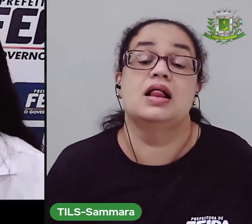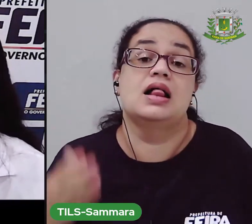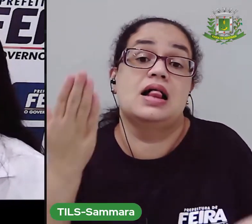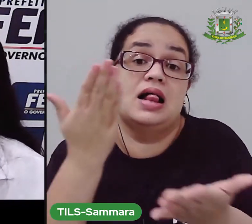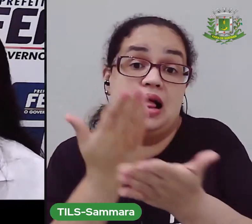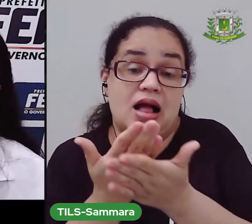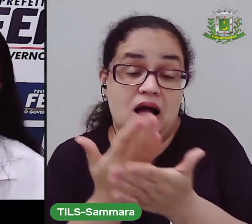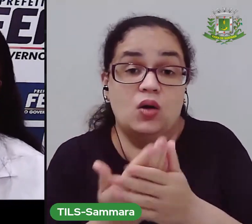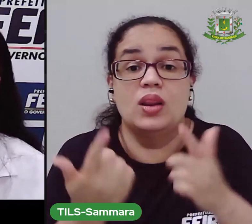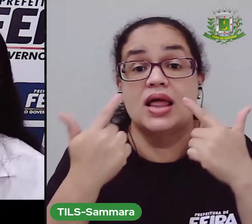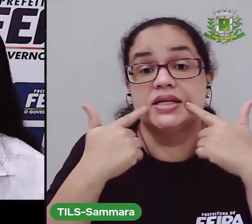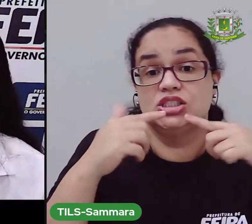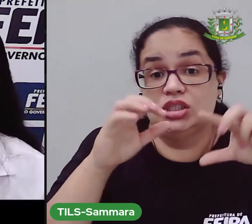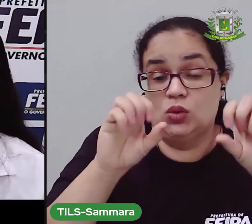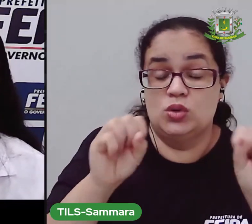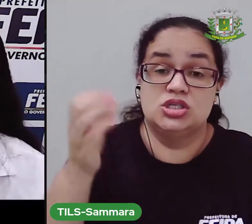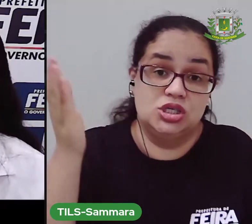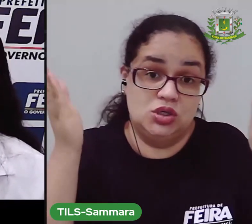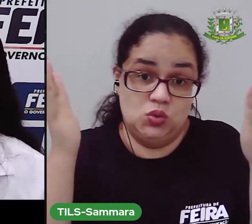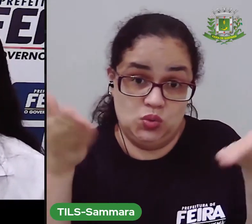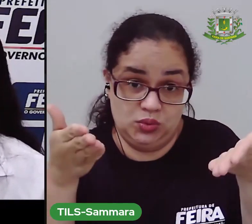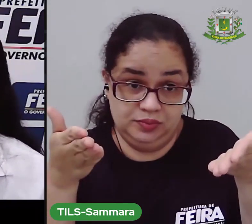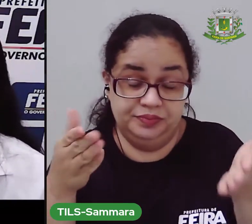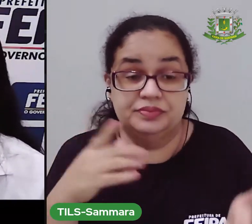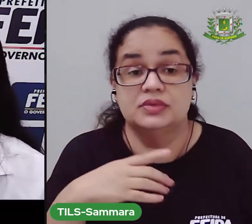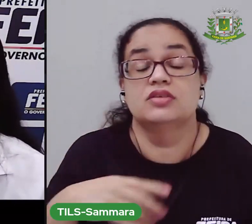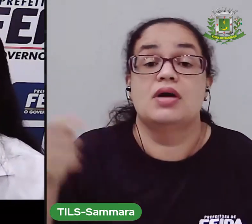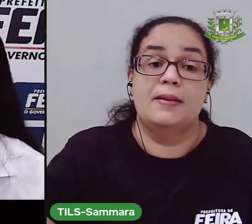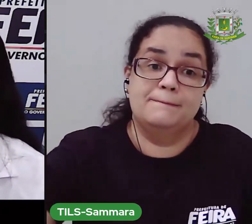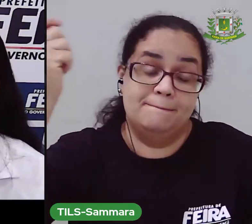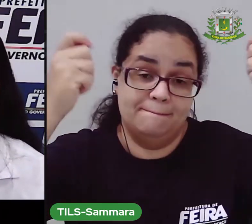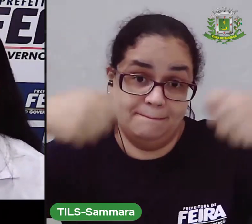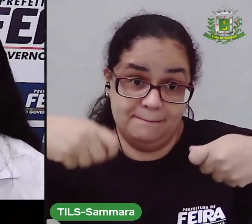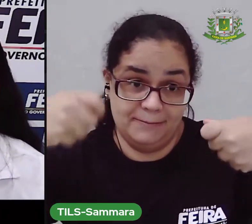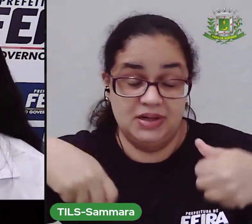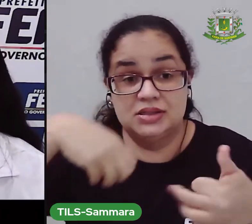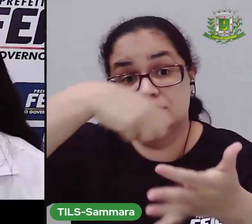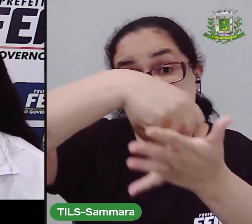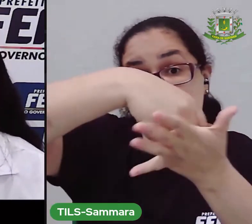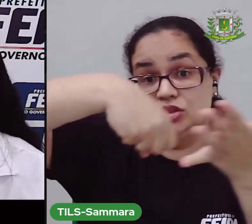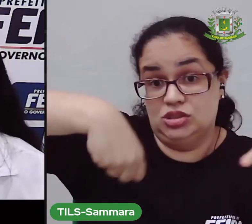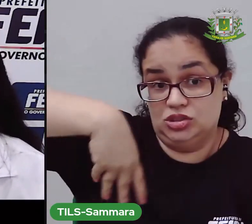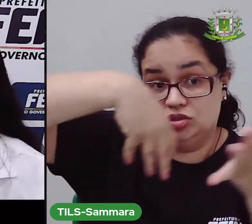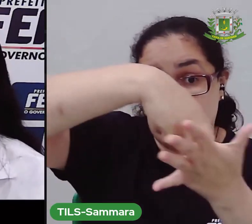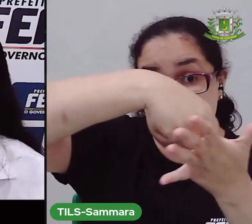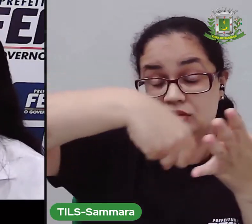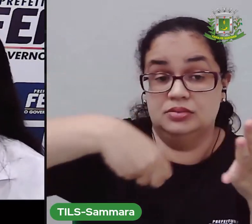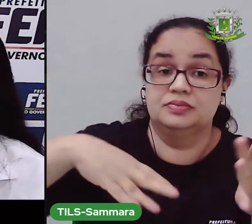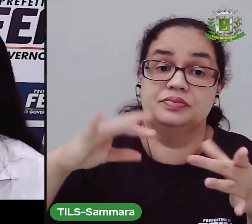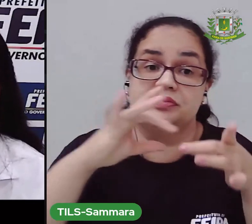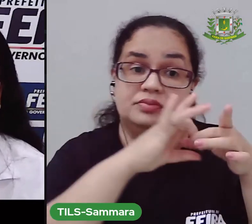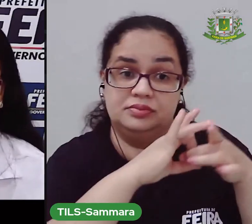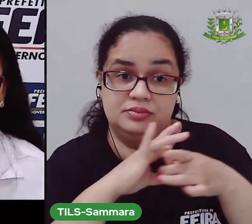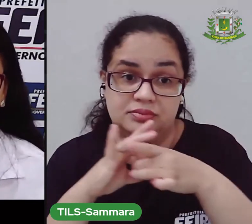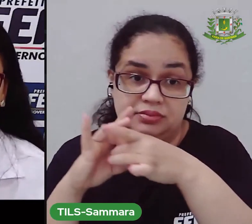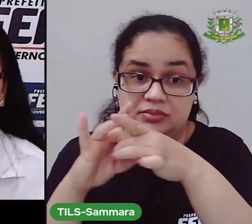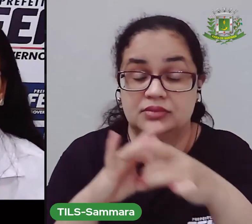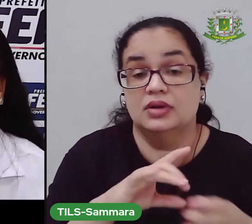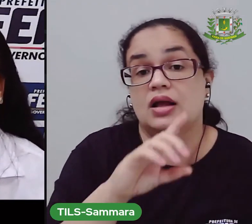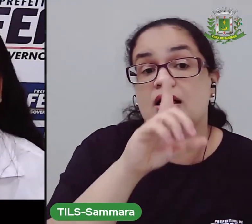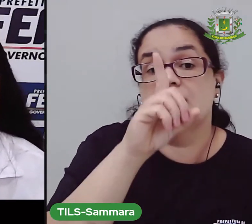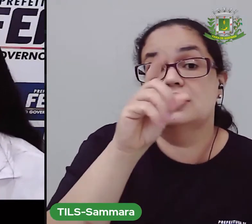de linguagens, agora, a gente vai precisar da atividade relacionada a essa data,